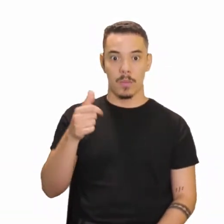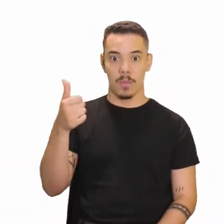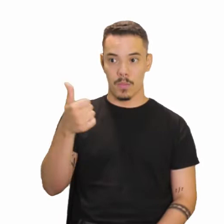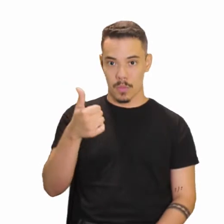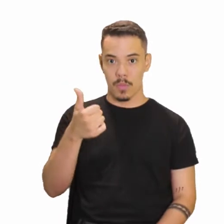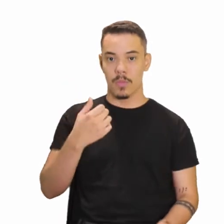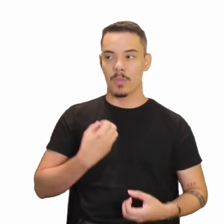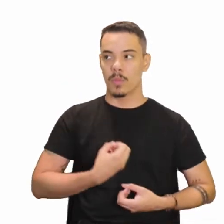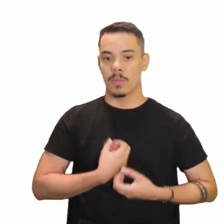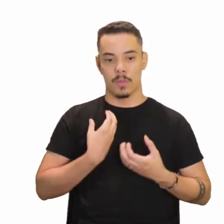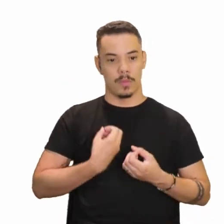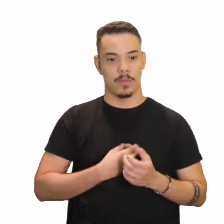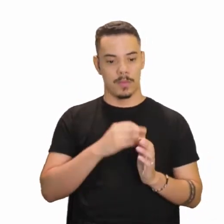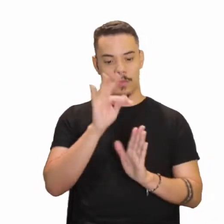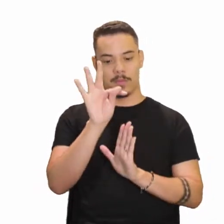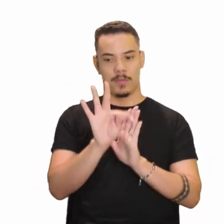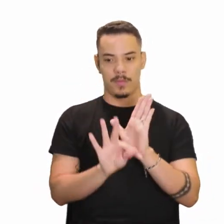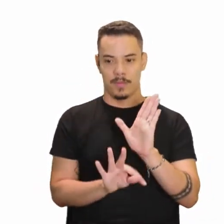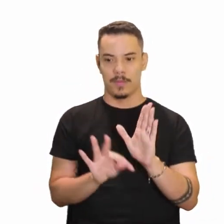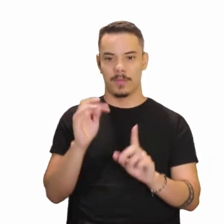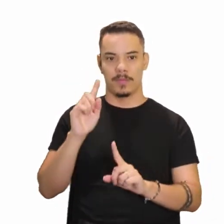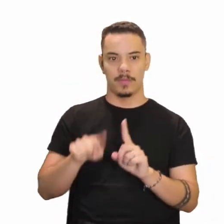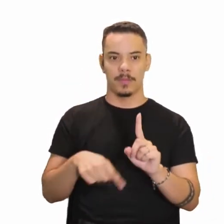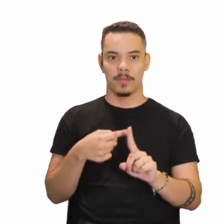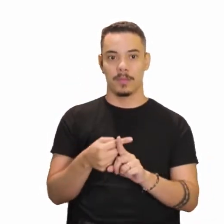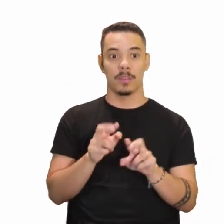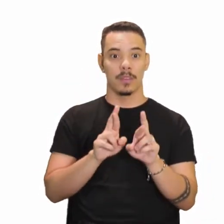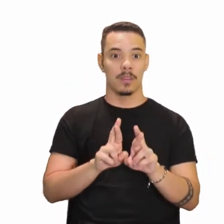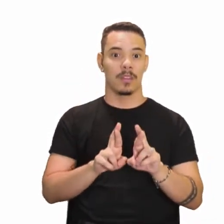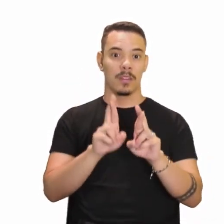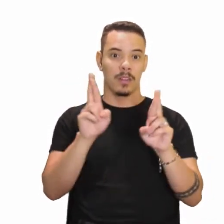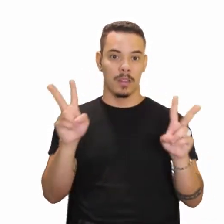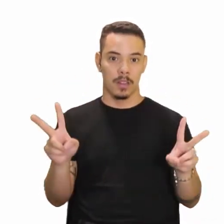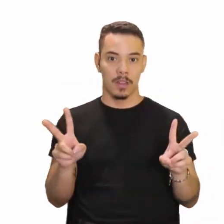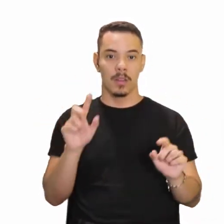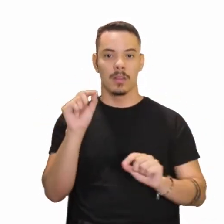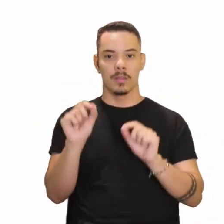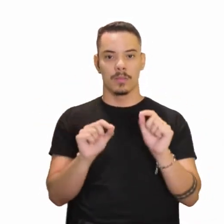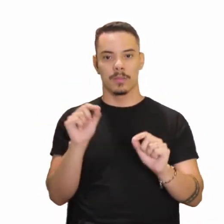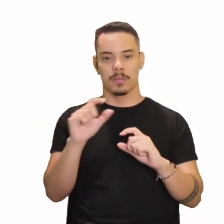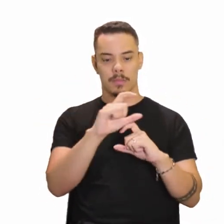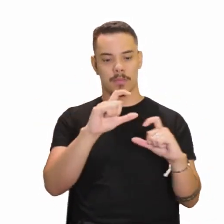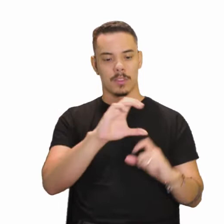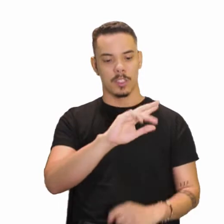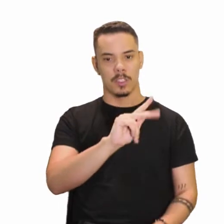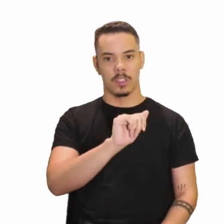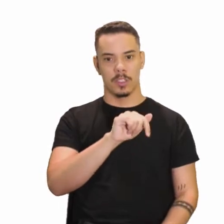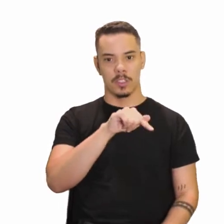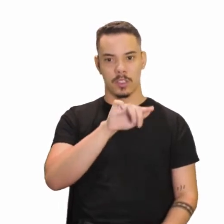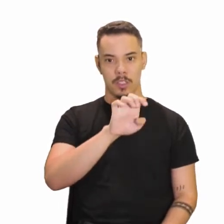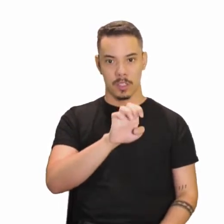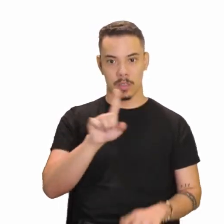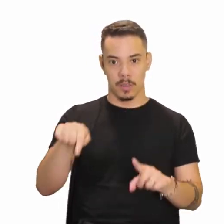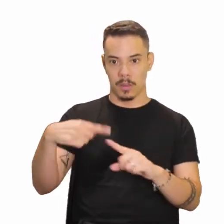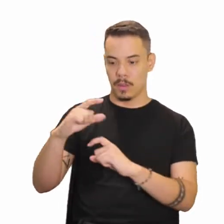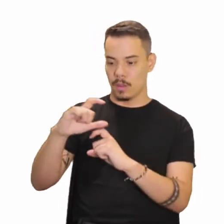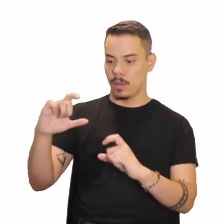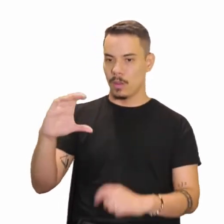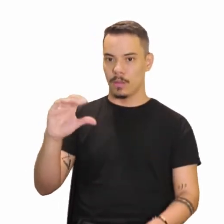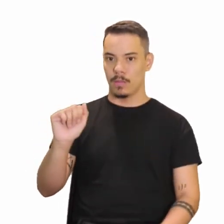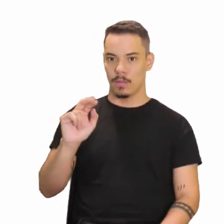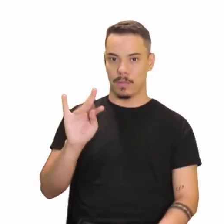produção textual a diferença entre charge e cartoon